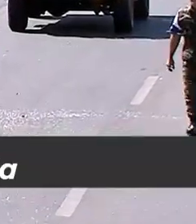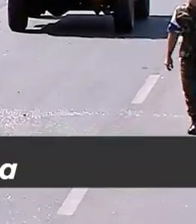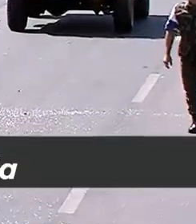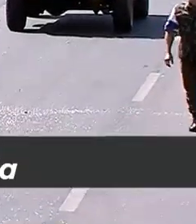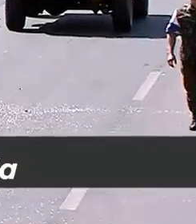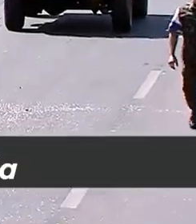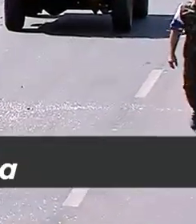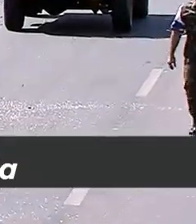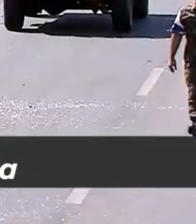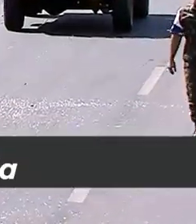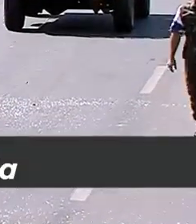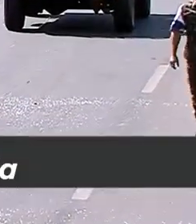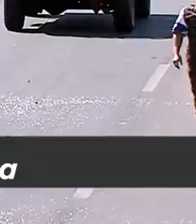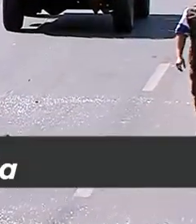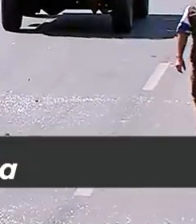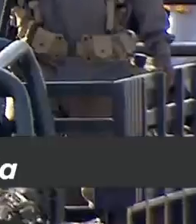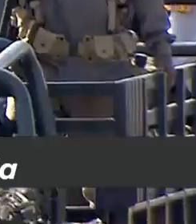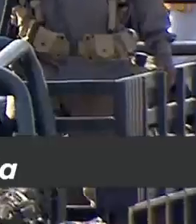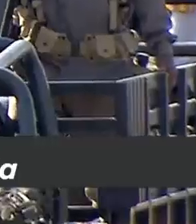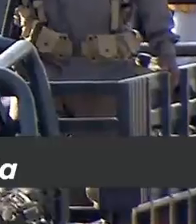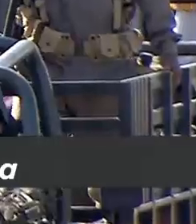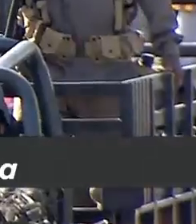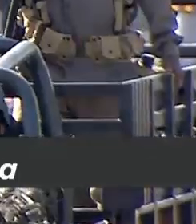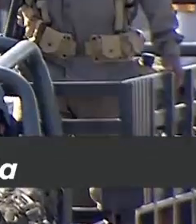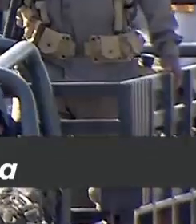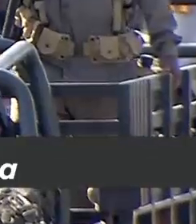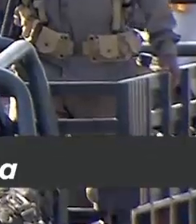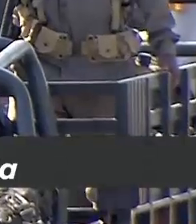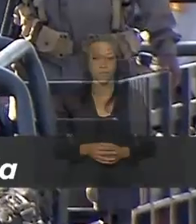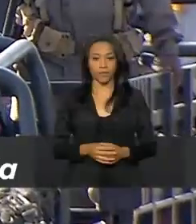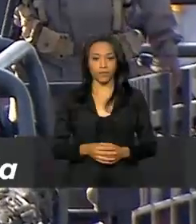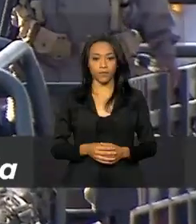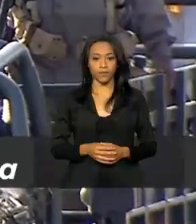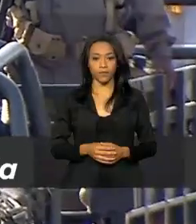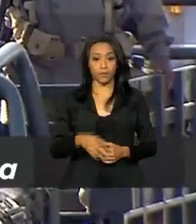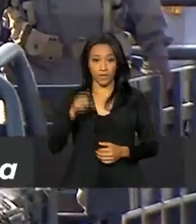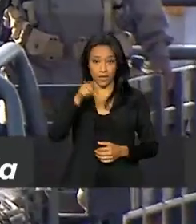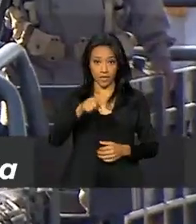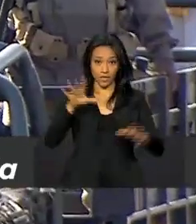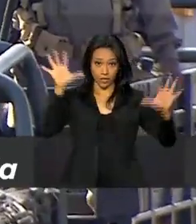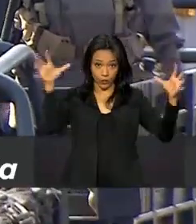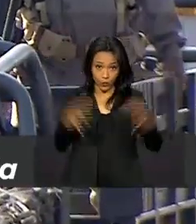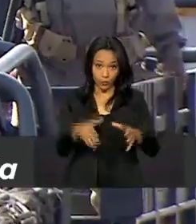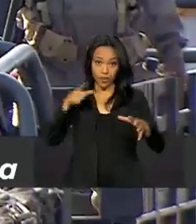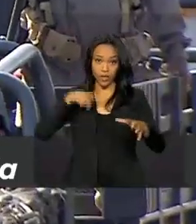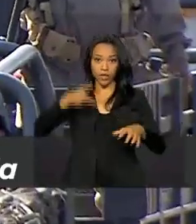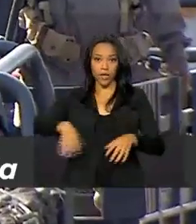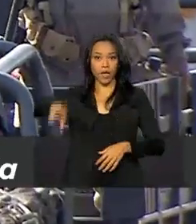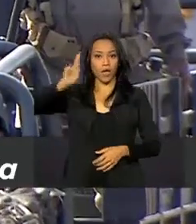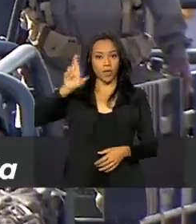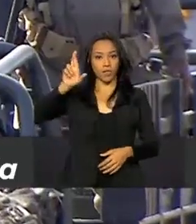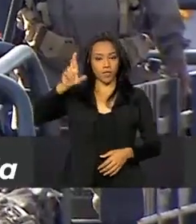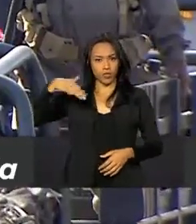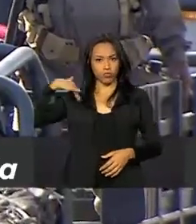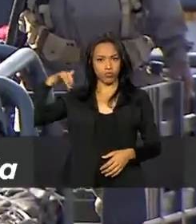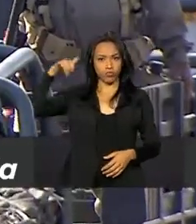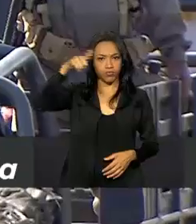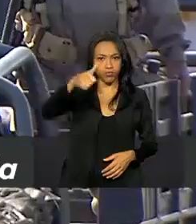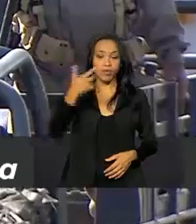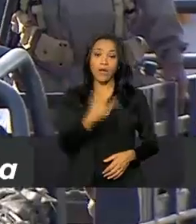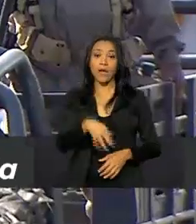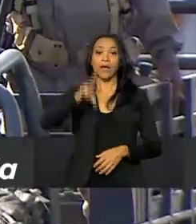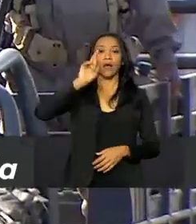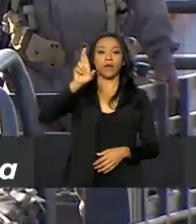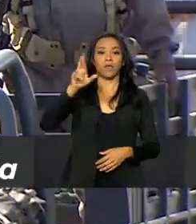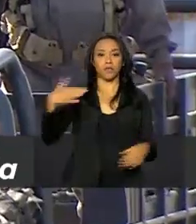Maior do desfile, representantes da Marinha, do Exército, da Força Aérea, do Estado-Maior